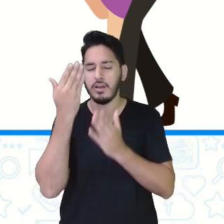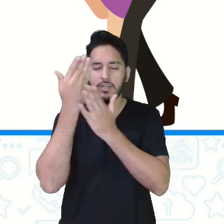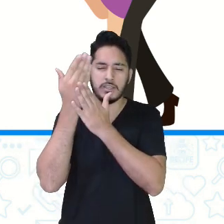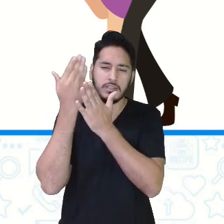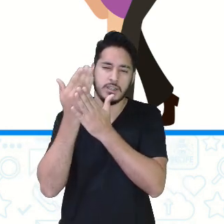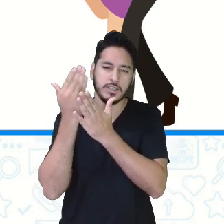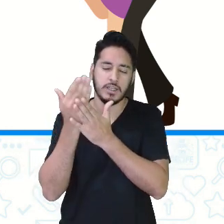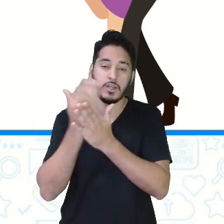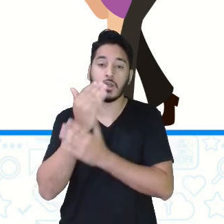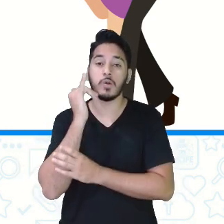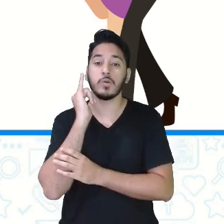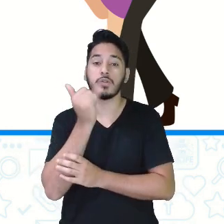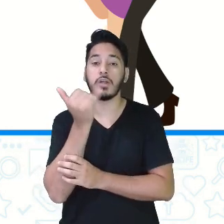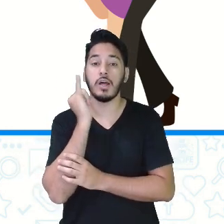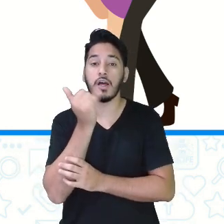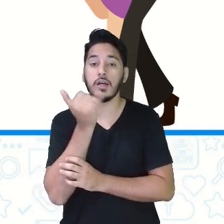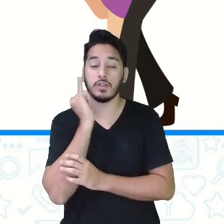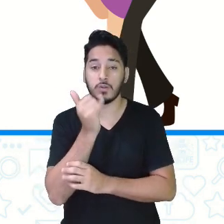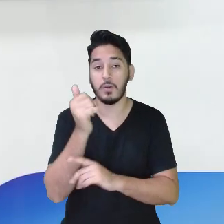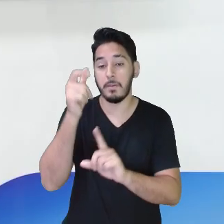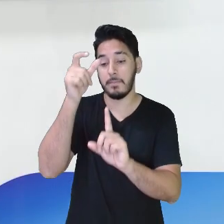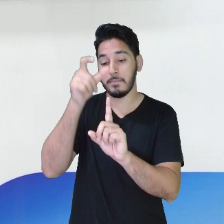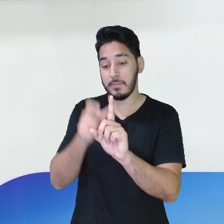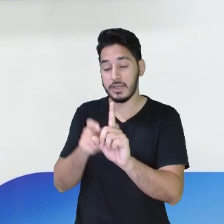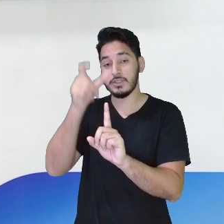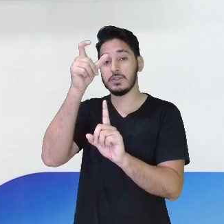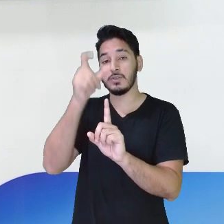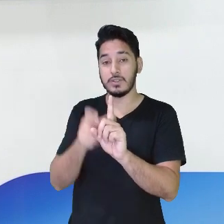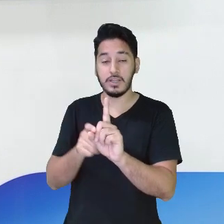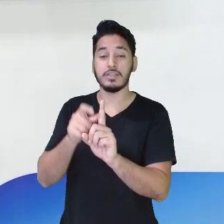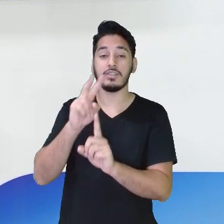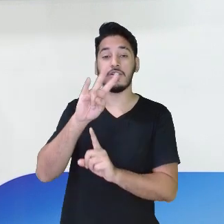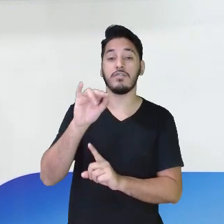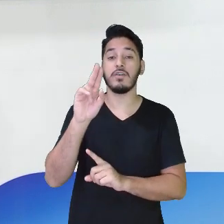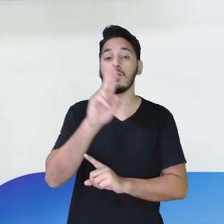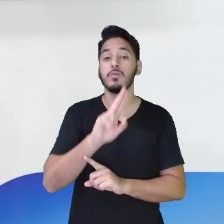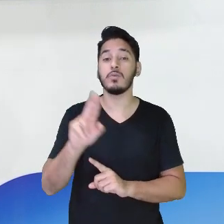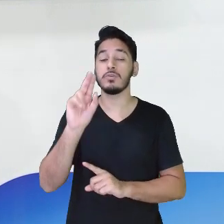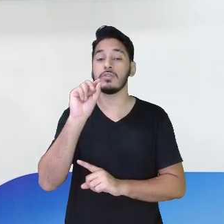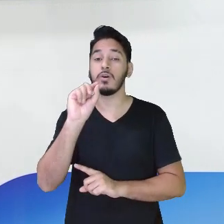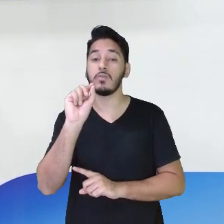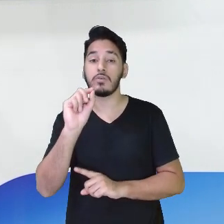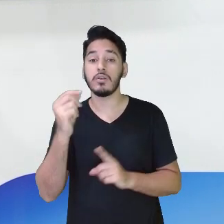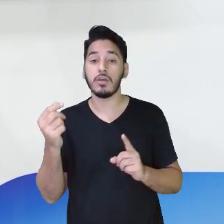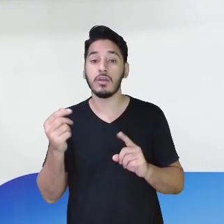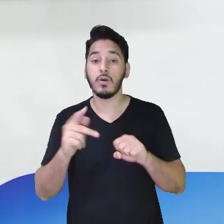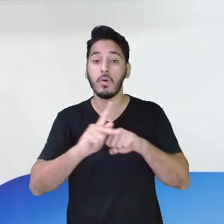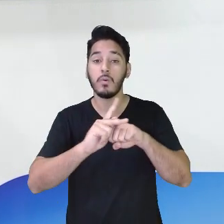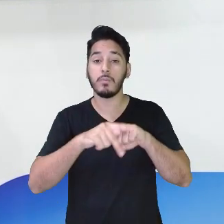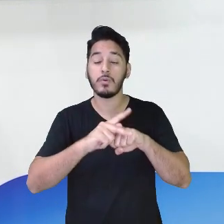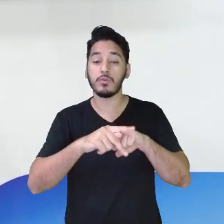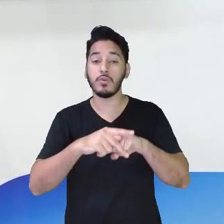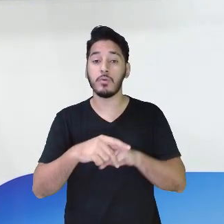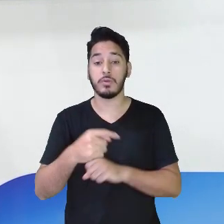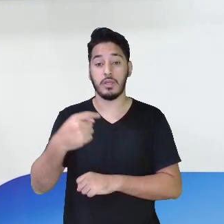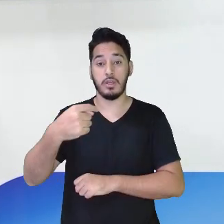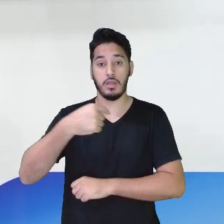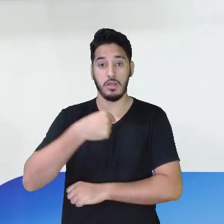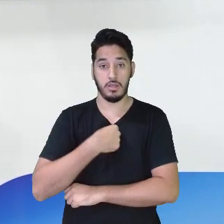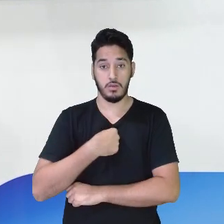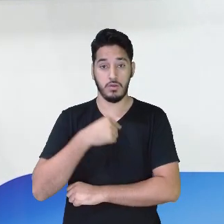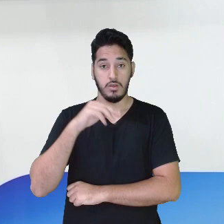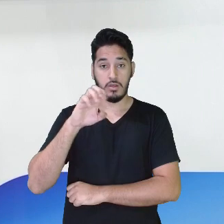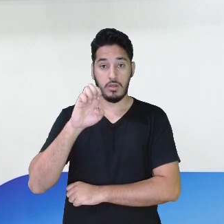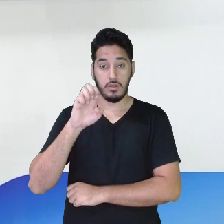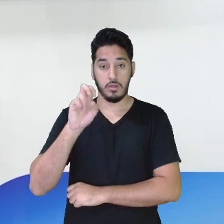o narrador, personagem, ele vai usar o pronome eu, ele vai se incluir. Aí